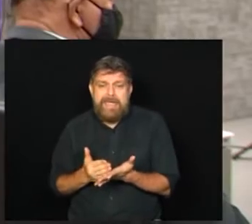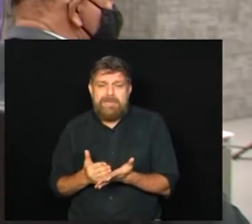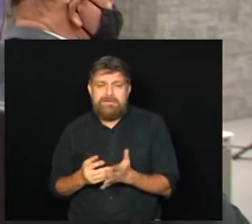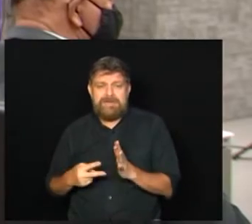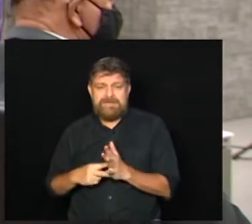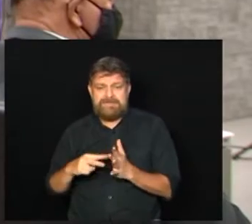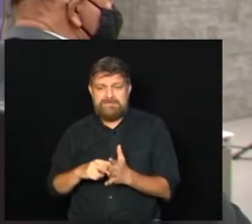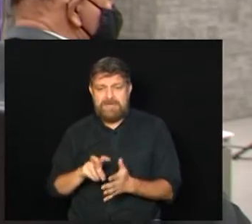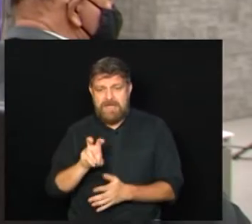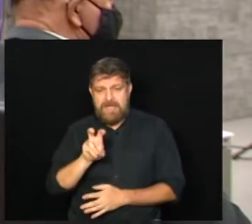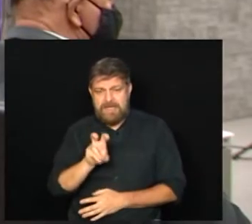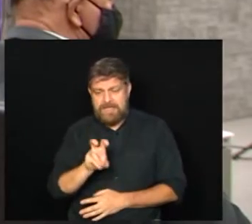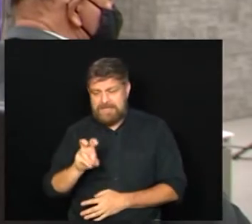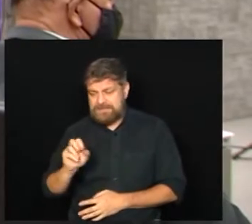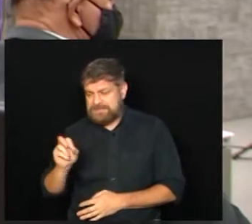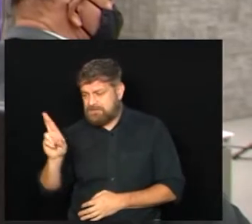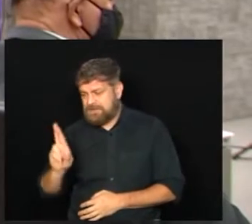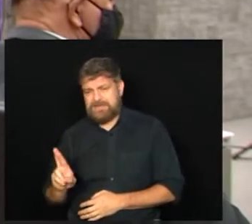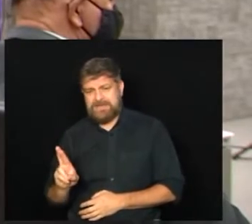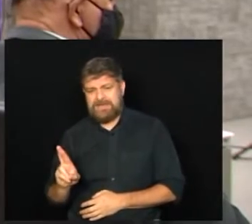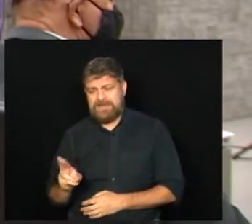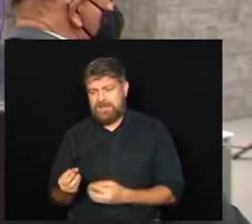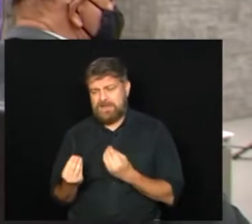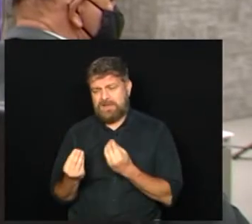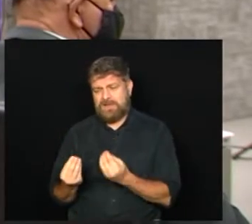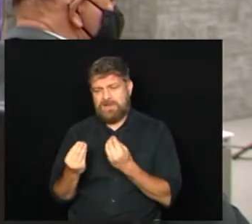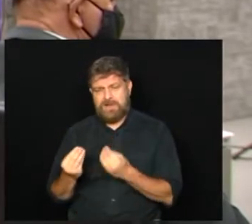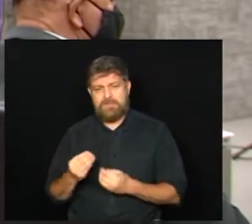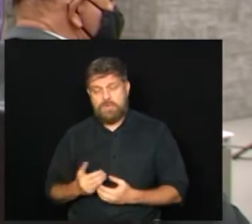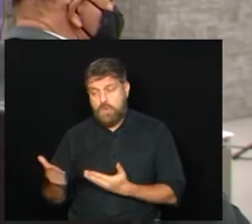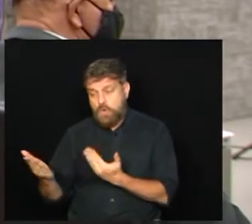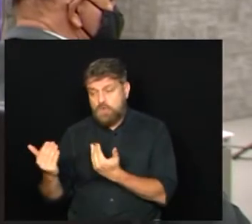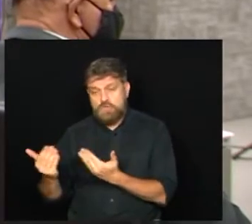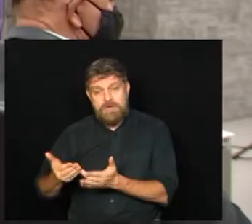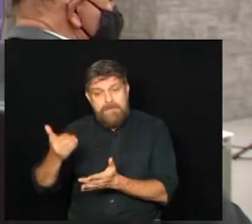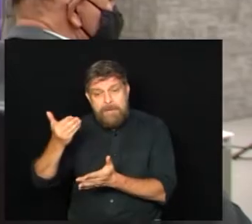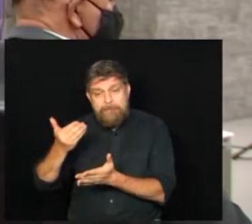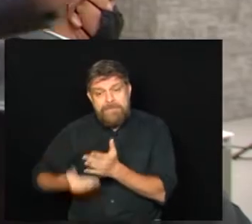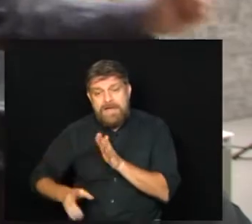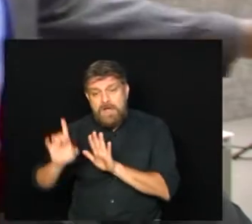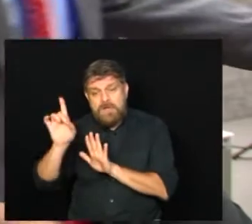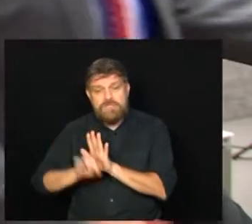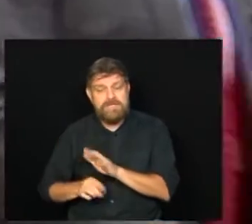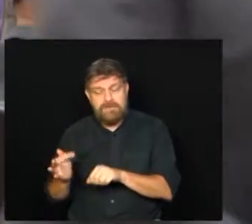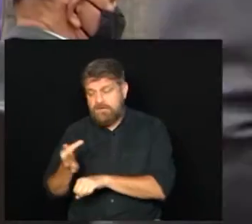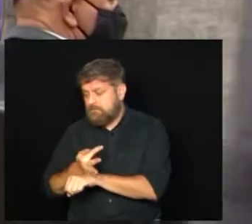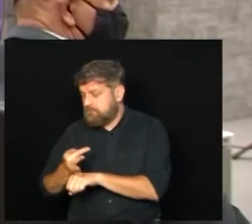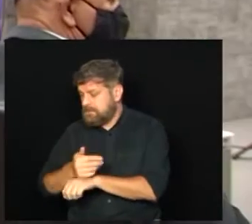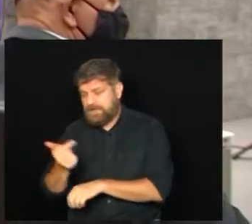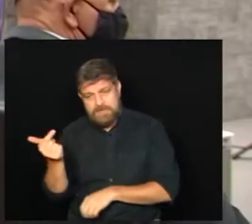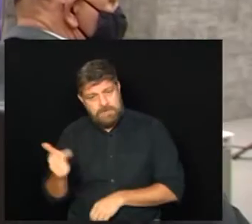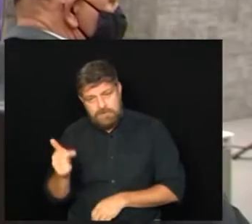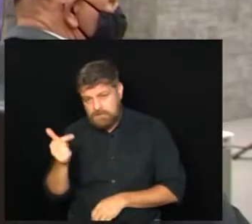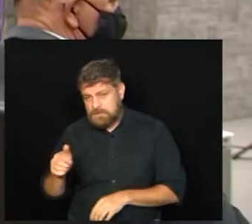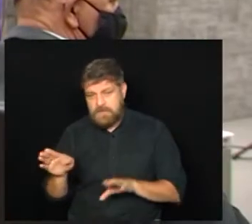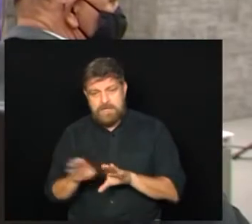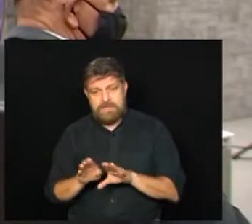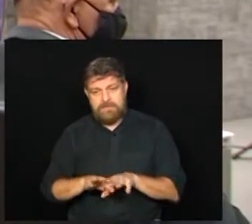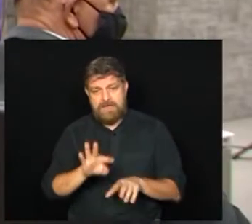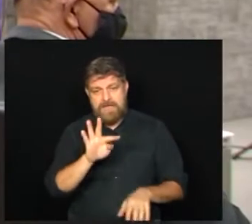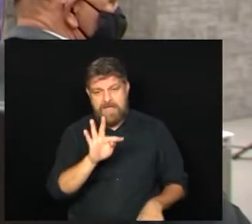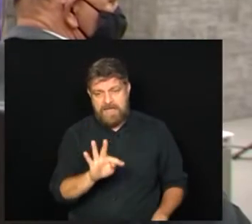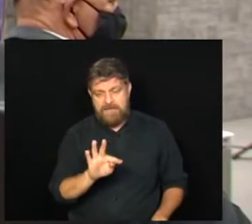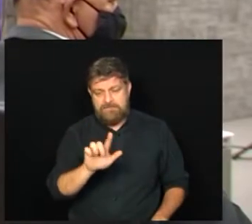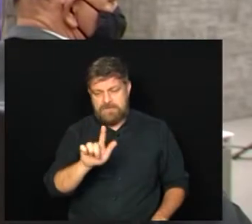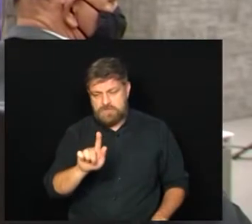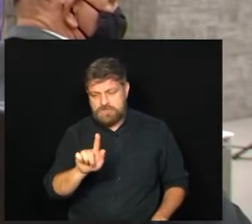representaria R$ 550. Além disso, ele perde o direito a férias, ele perde o